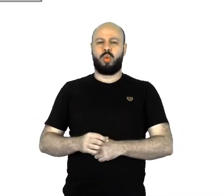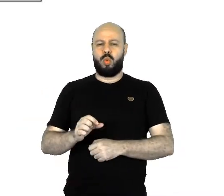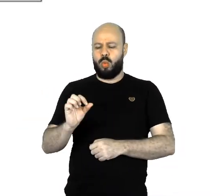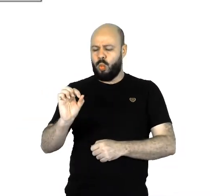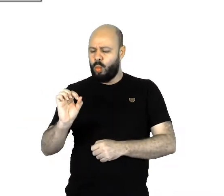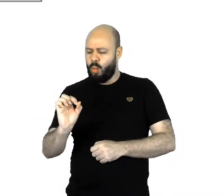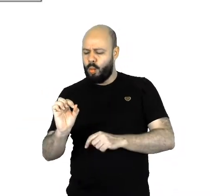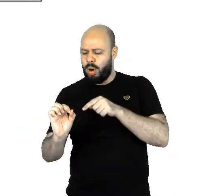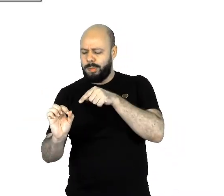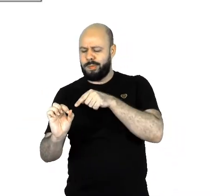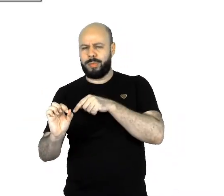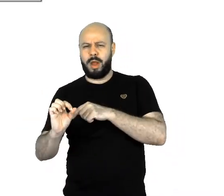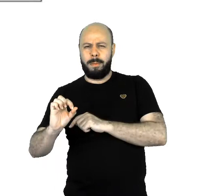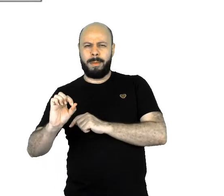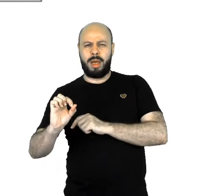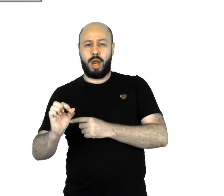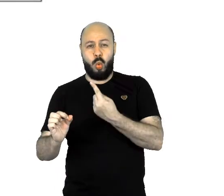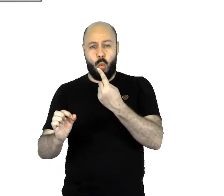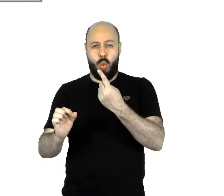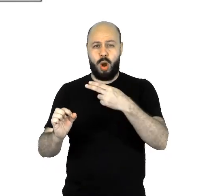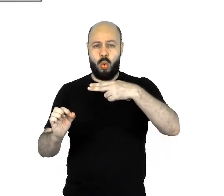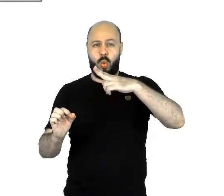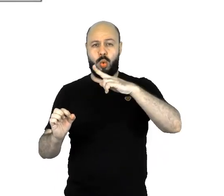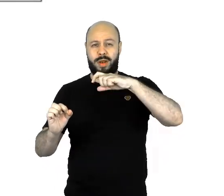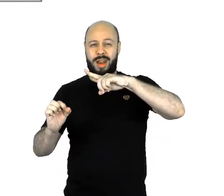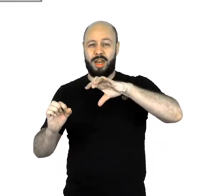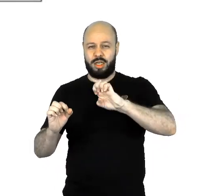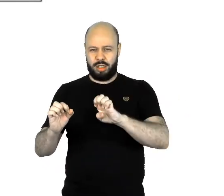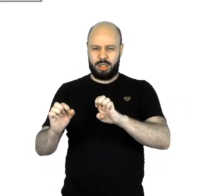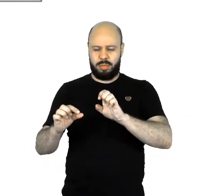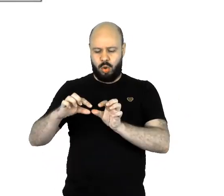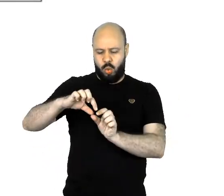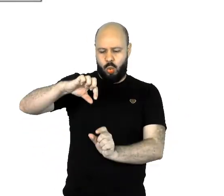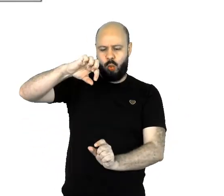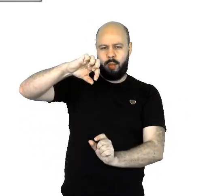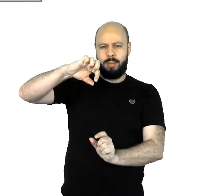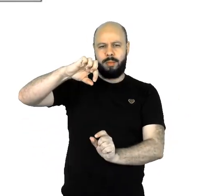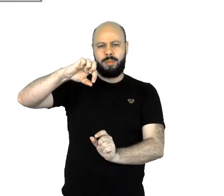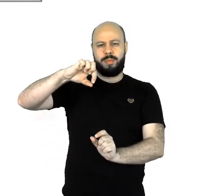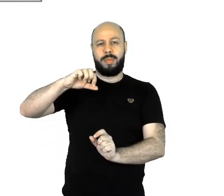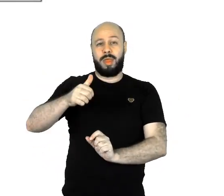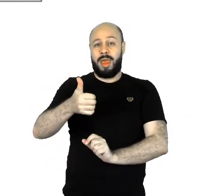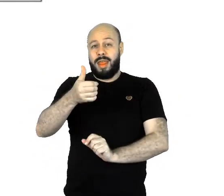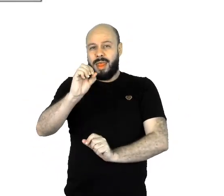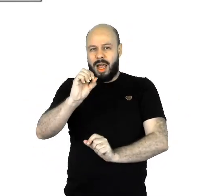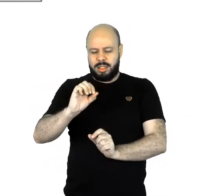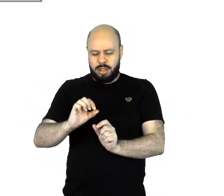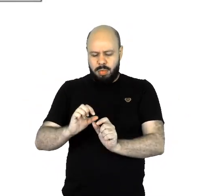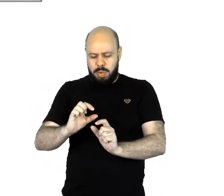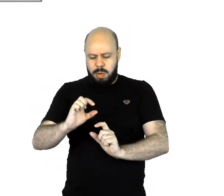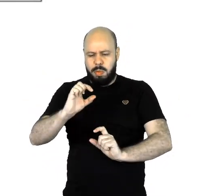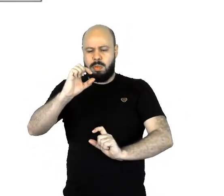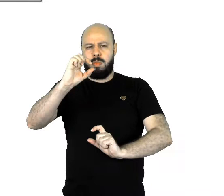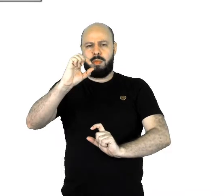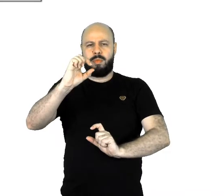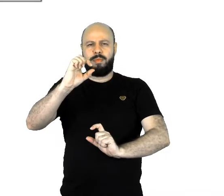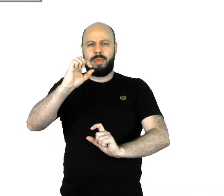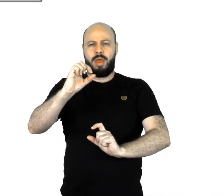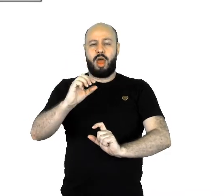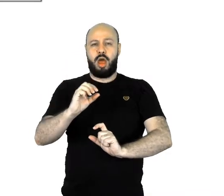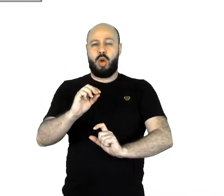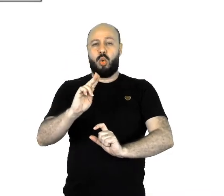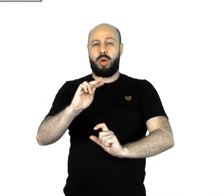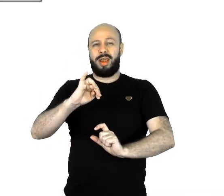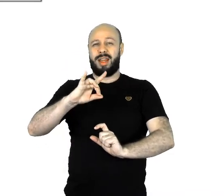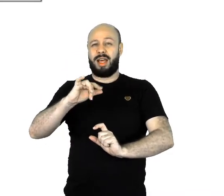aquele cubinho pequenininho, ele representa uma unidade. A barrinha, que tem 10 cubinhos, ela representa 10